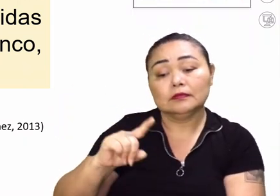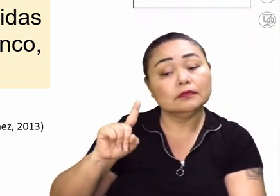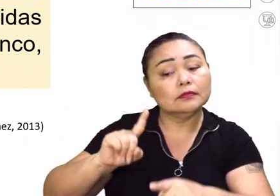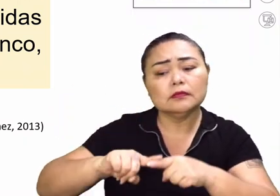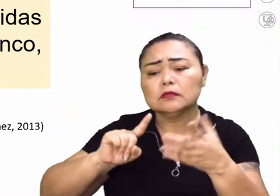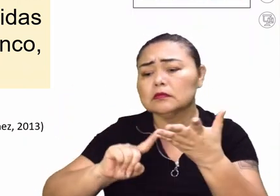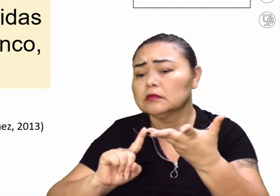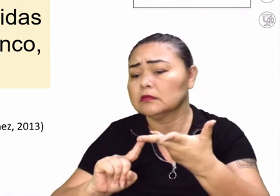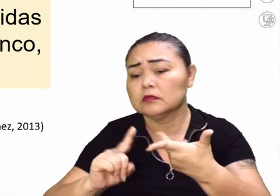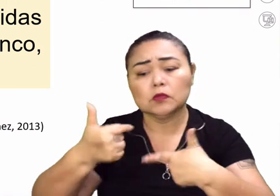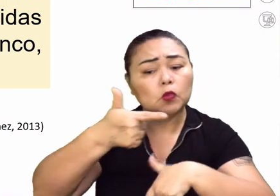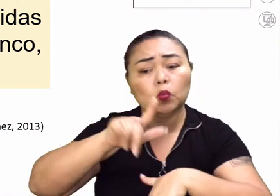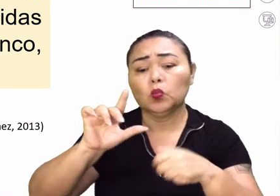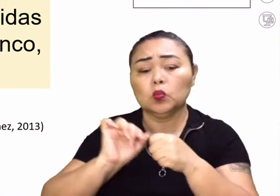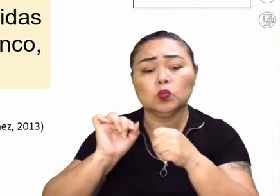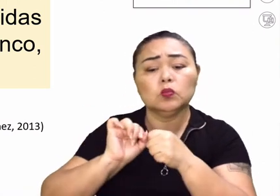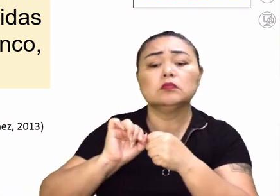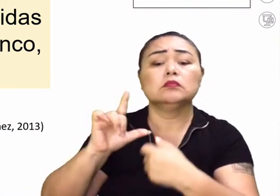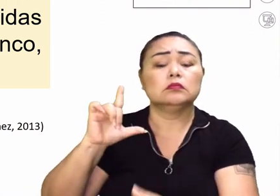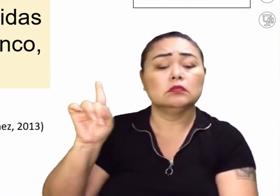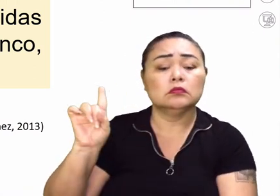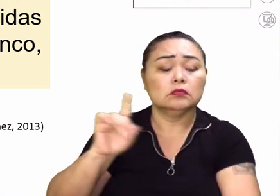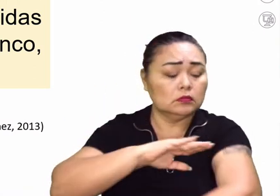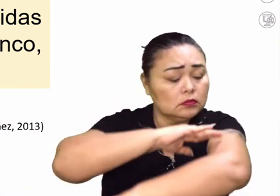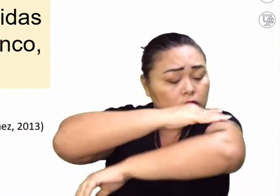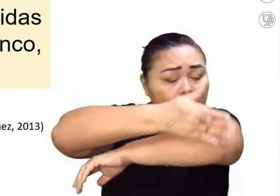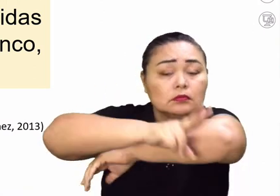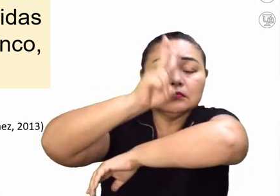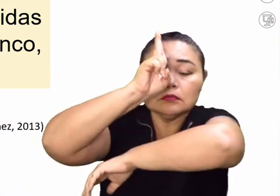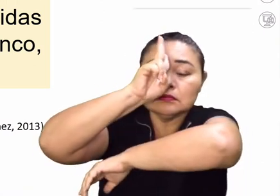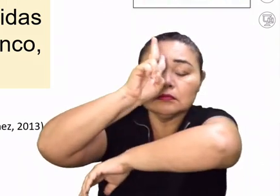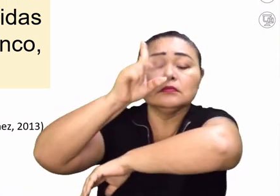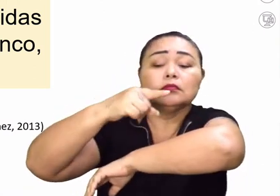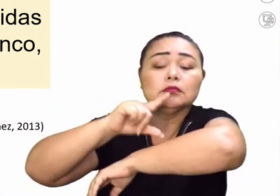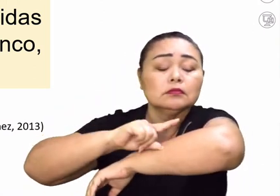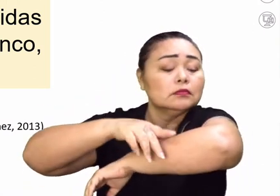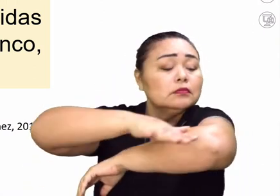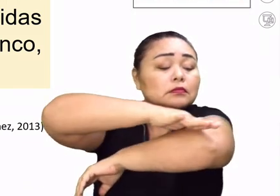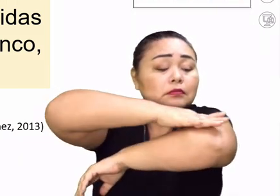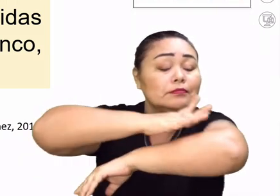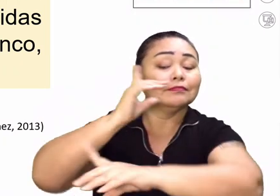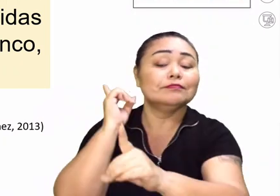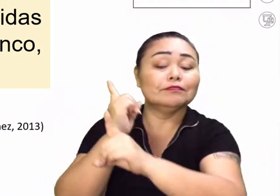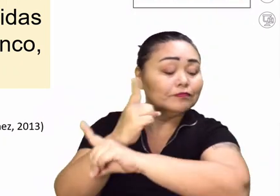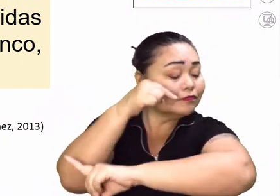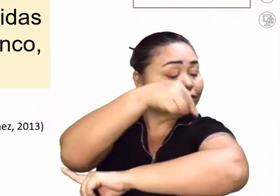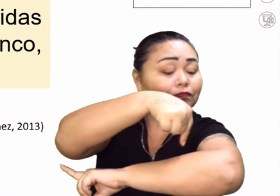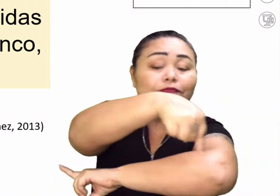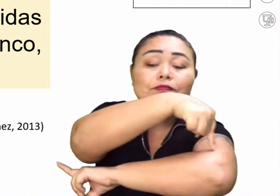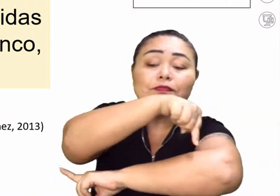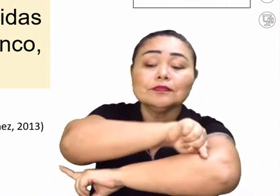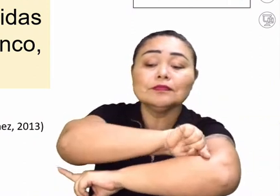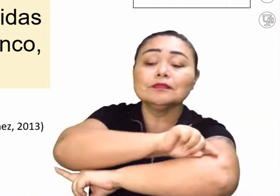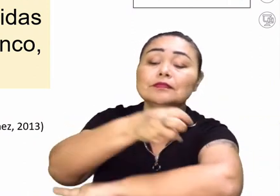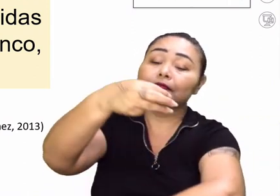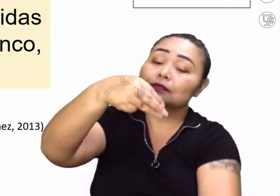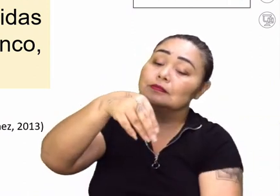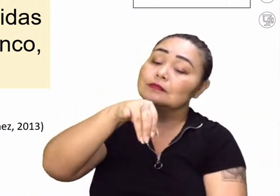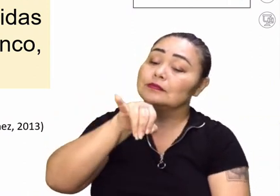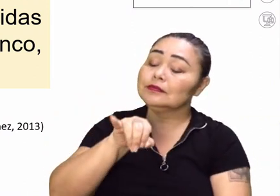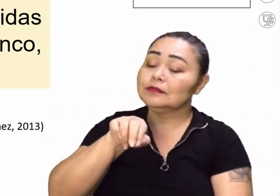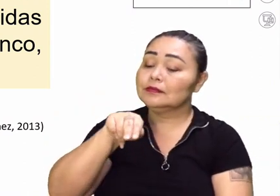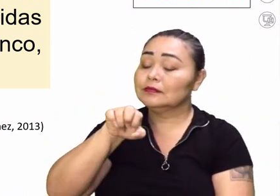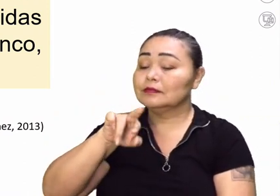beleza então a área de estudo você tem que lembrar sempre que são áreas que a gente vai encontrar os minerais